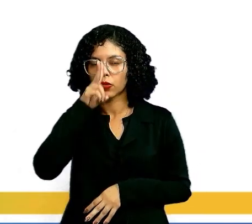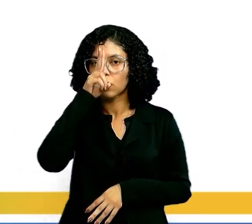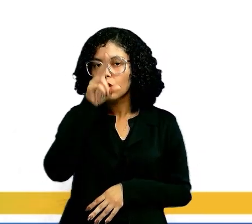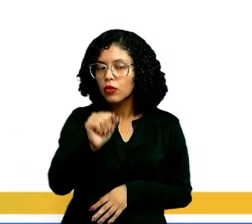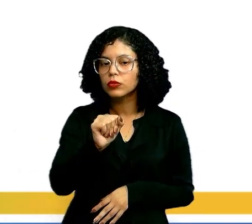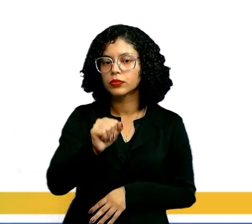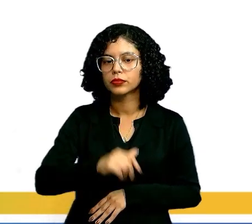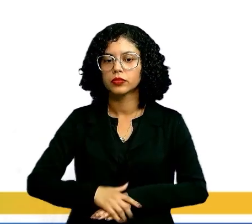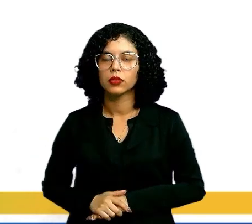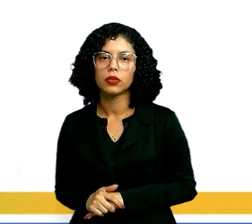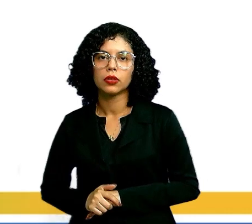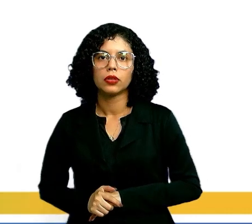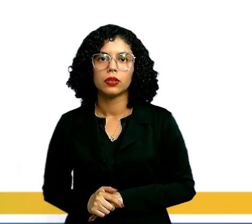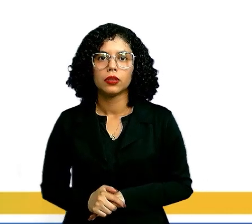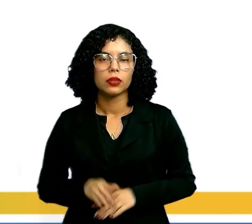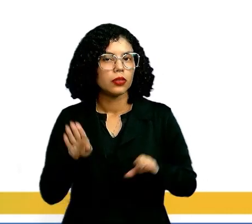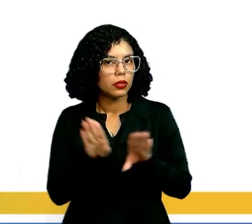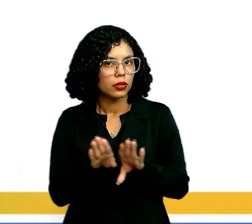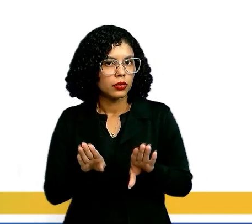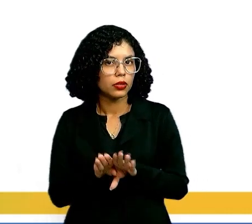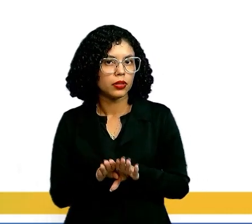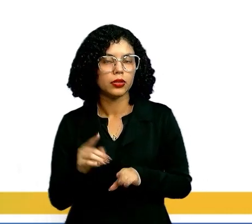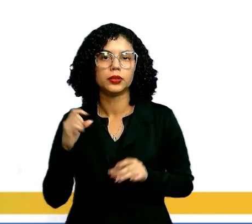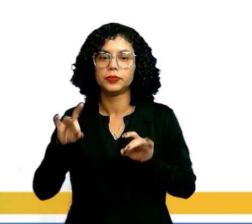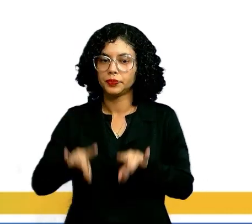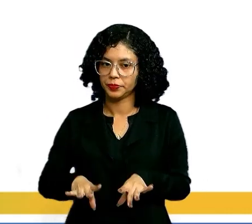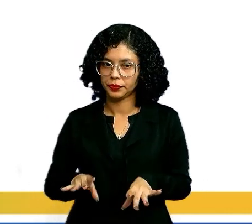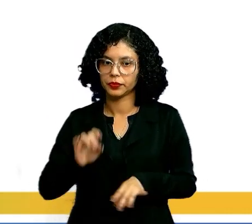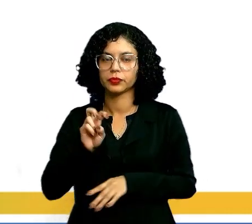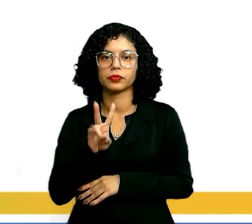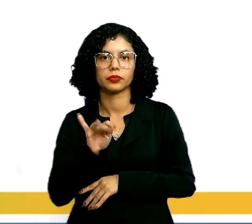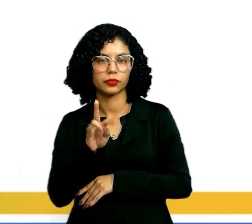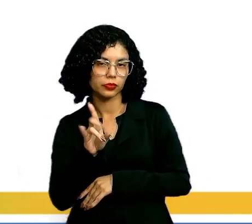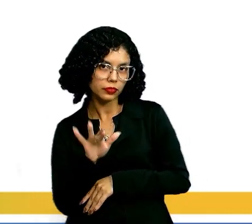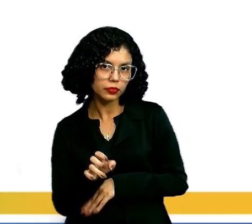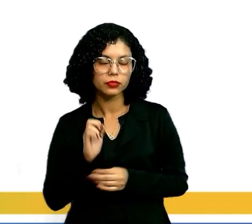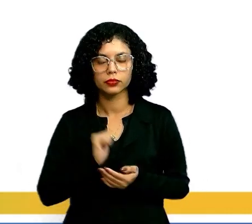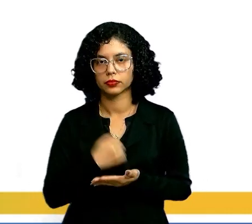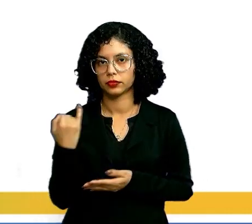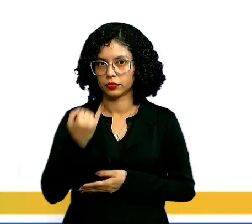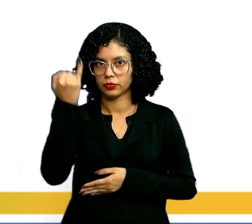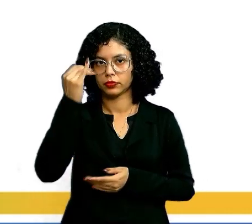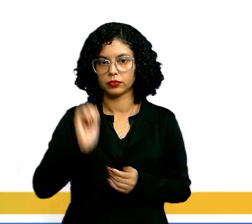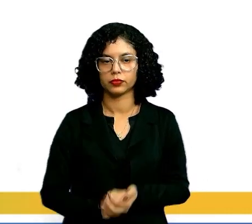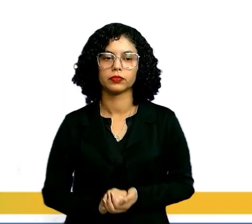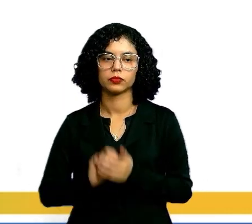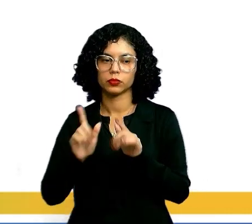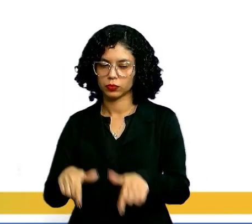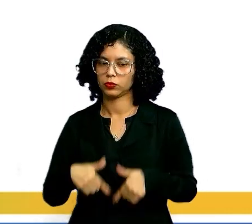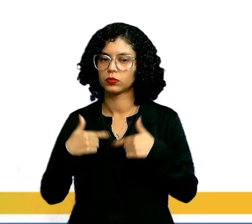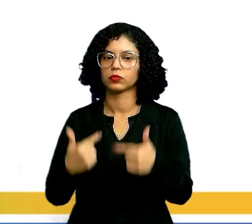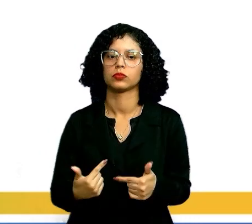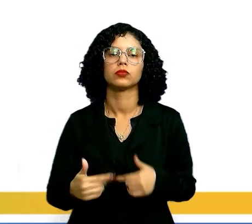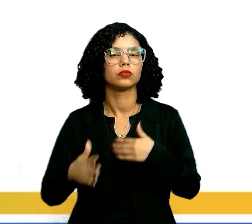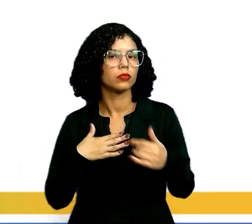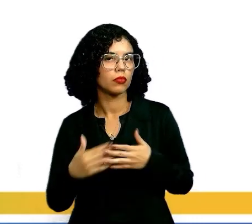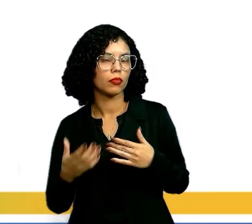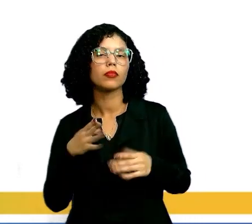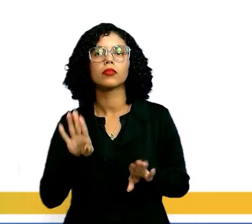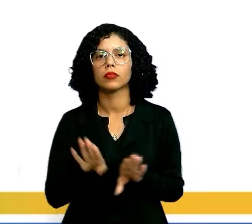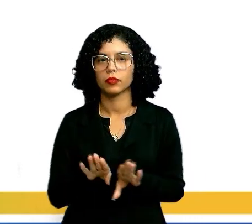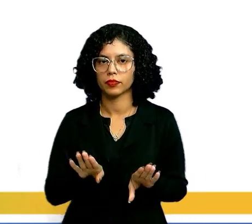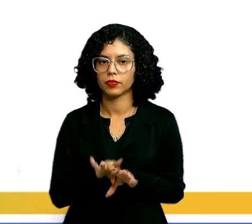ou Fortaleza não é que é a última virtude é a virtude principalmente dos Guerreiros de qualquer modo ele